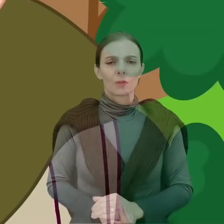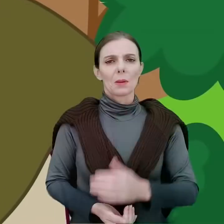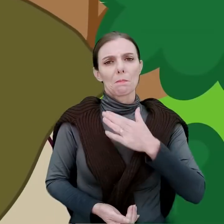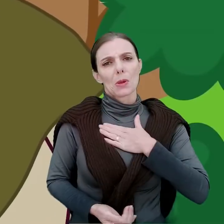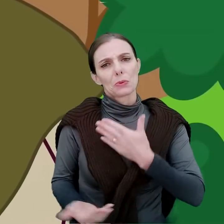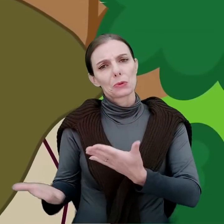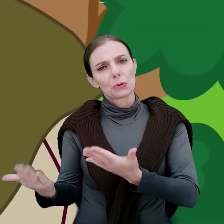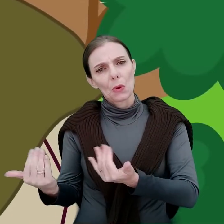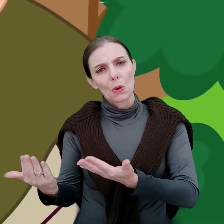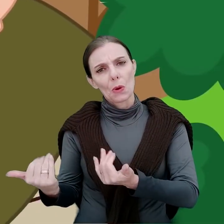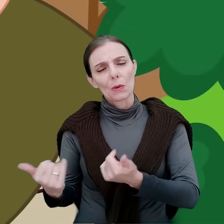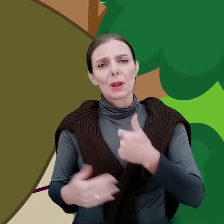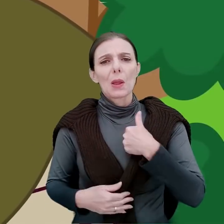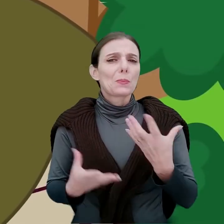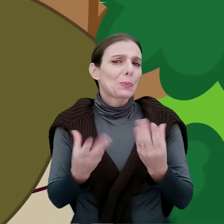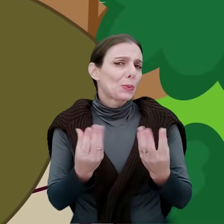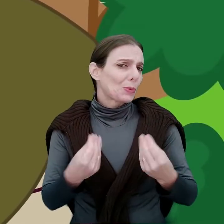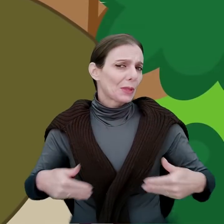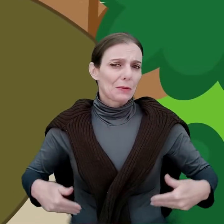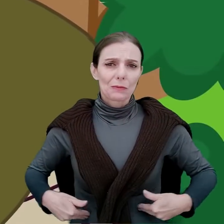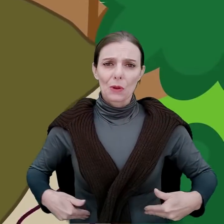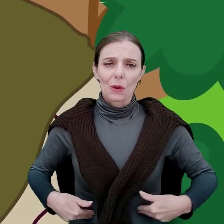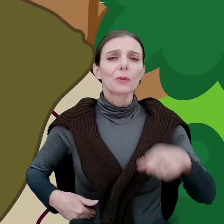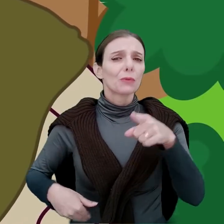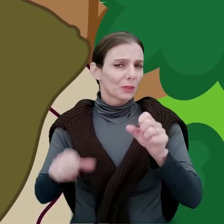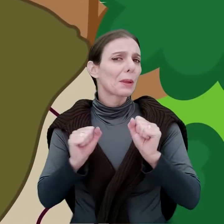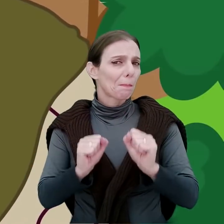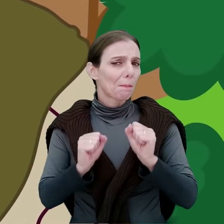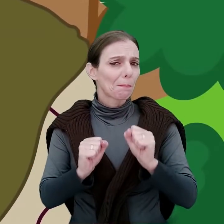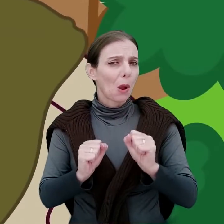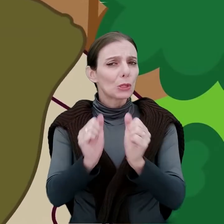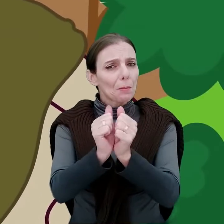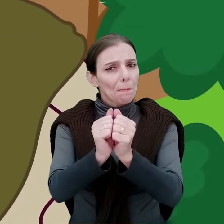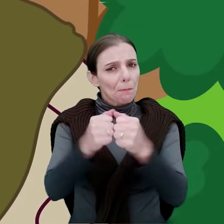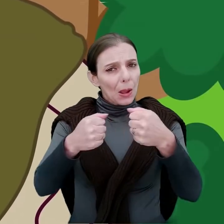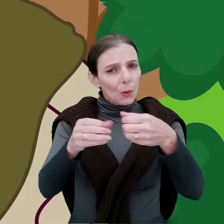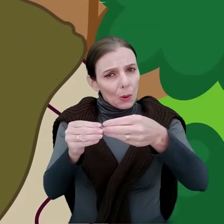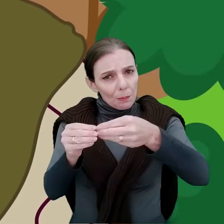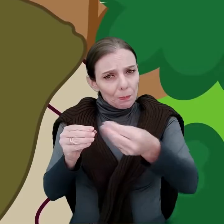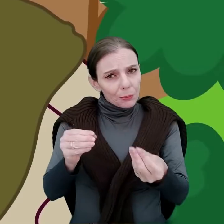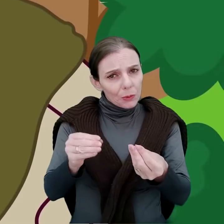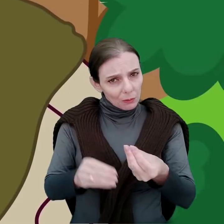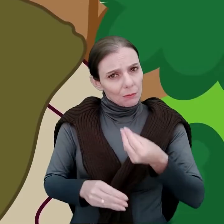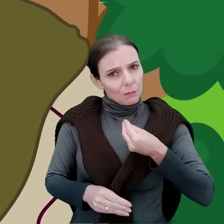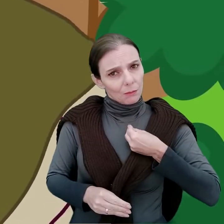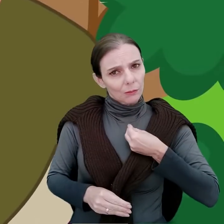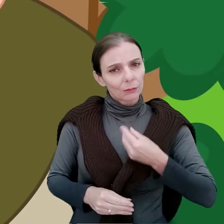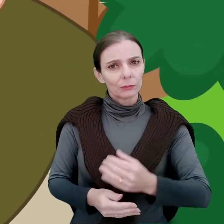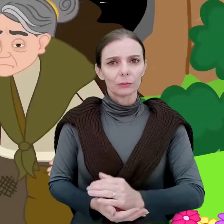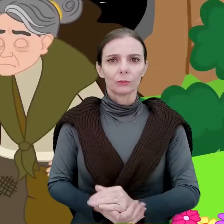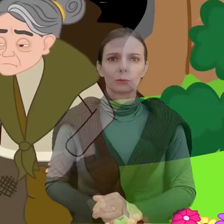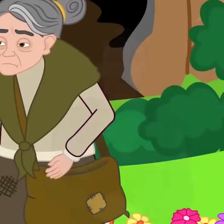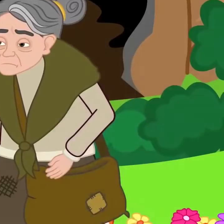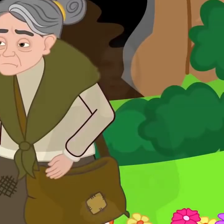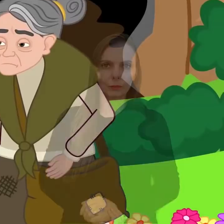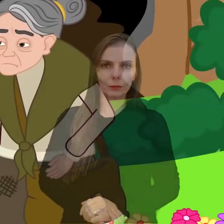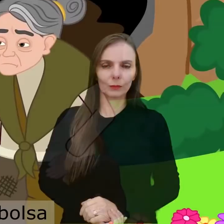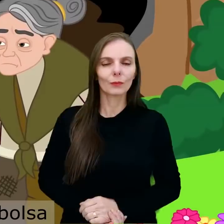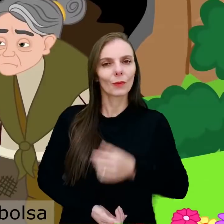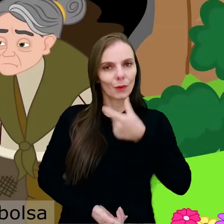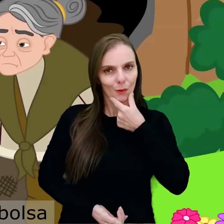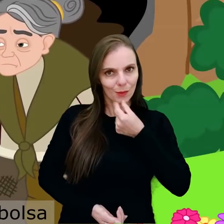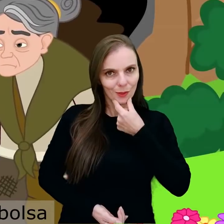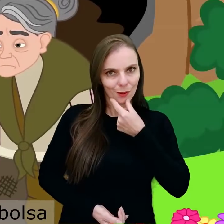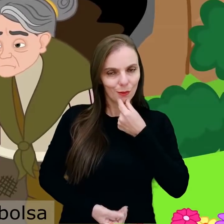Meu querido jovem, eu estou com muita fome. Poderia me dar um pedaço de pão? O